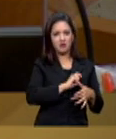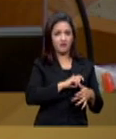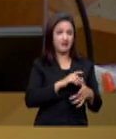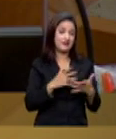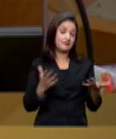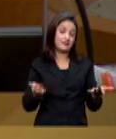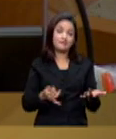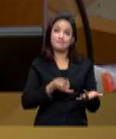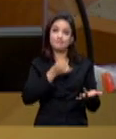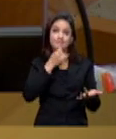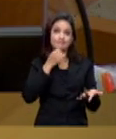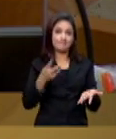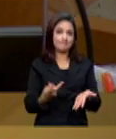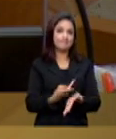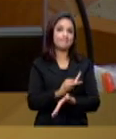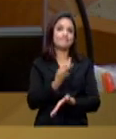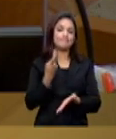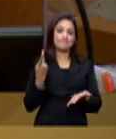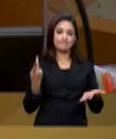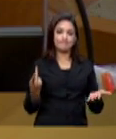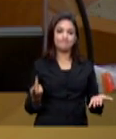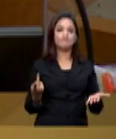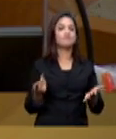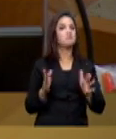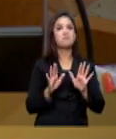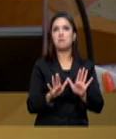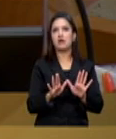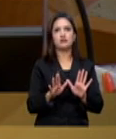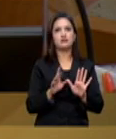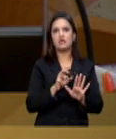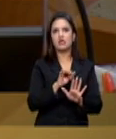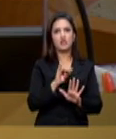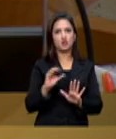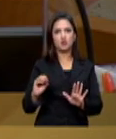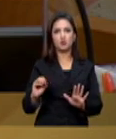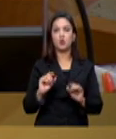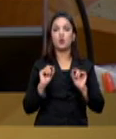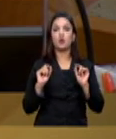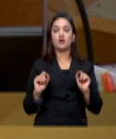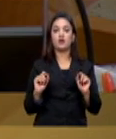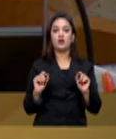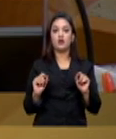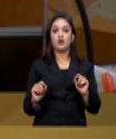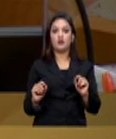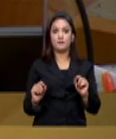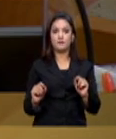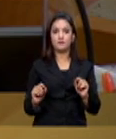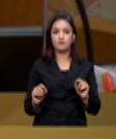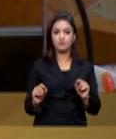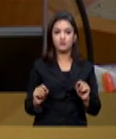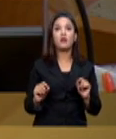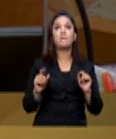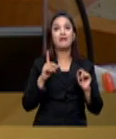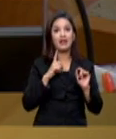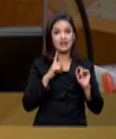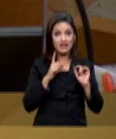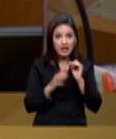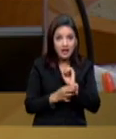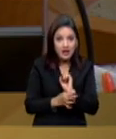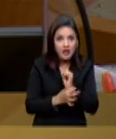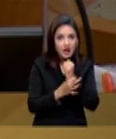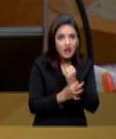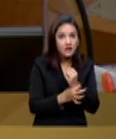que infelizmente elas há no sistema. Mas é só isso, a questão da perspectiva de dar mais garantia para